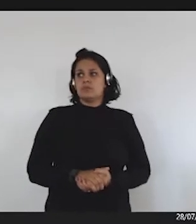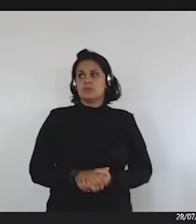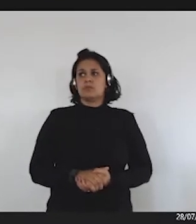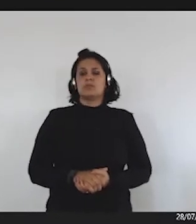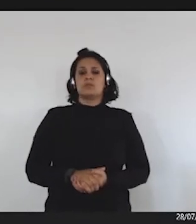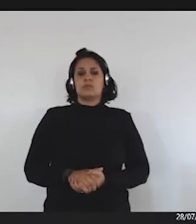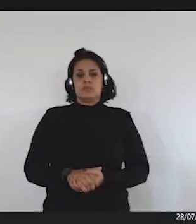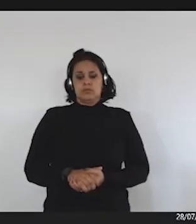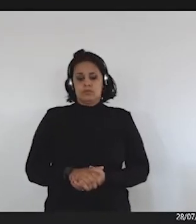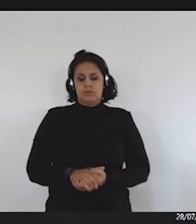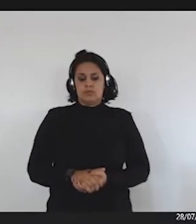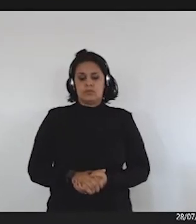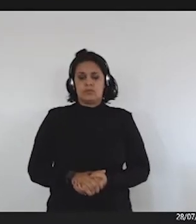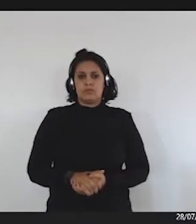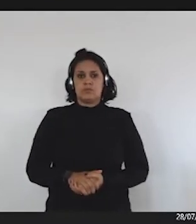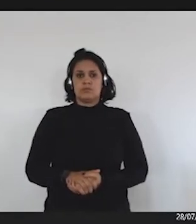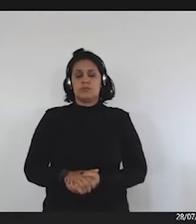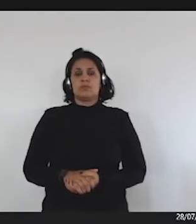portanto,